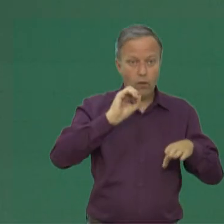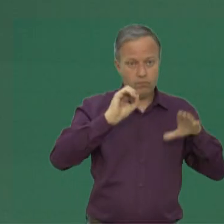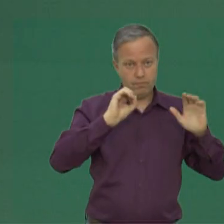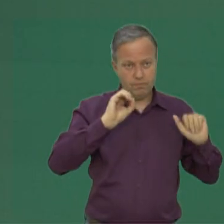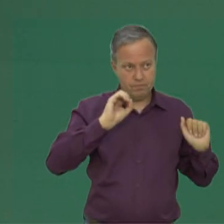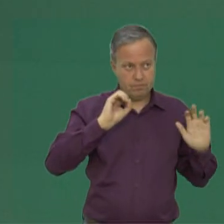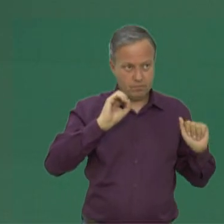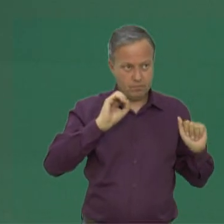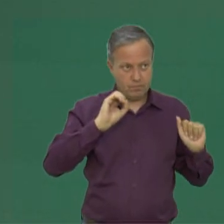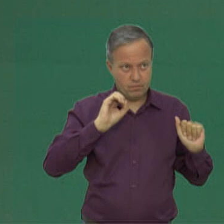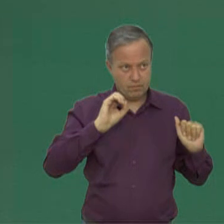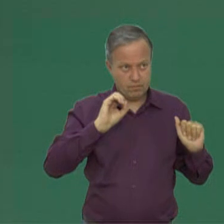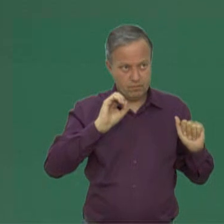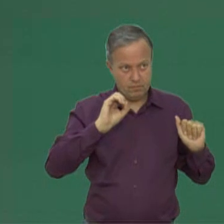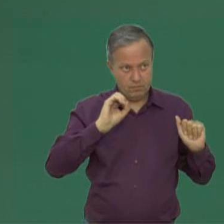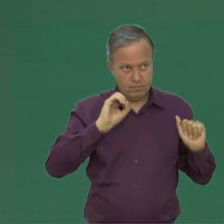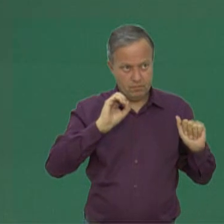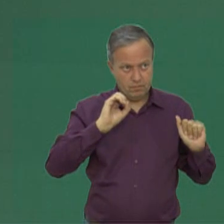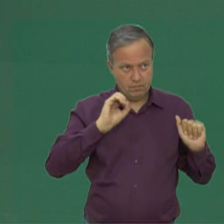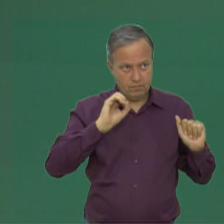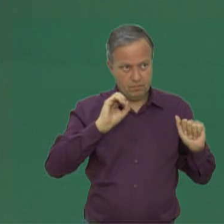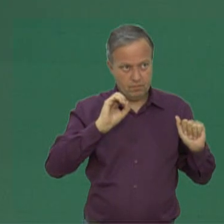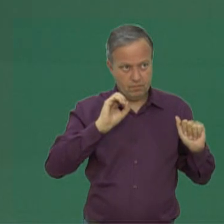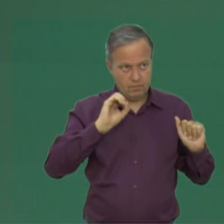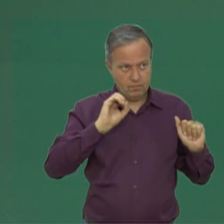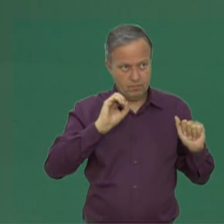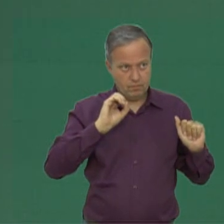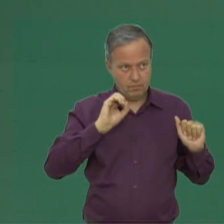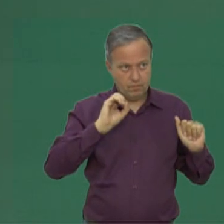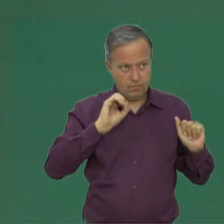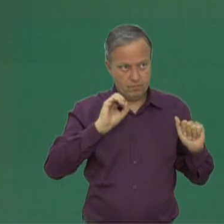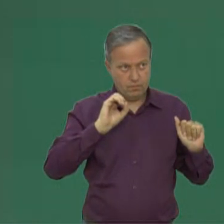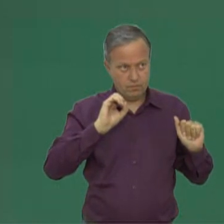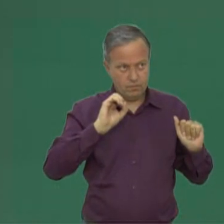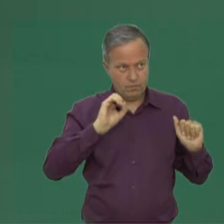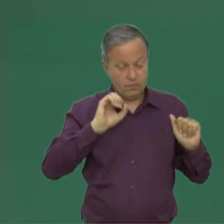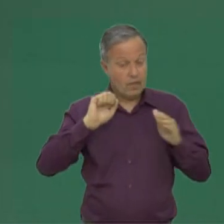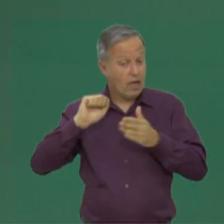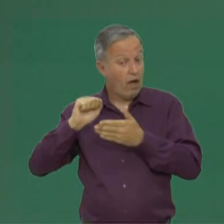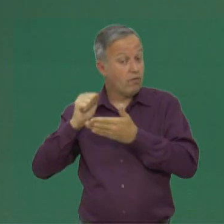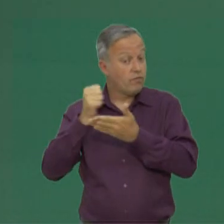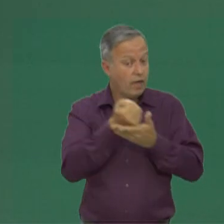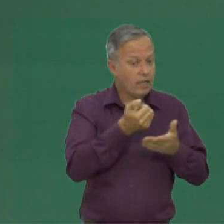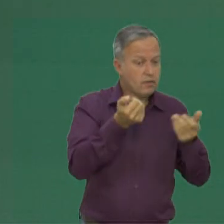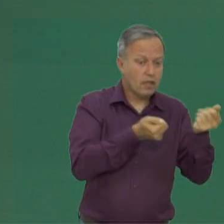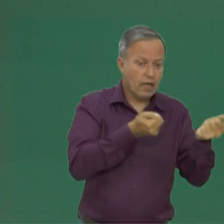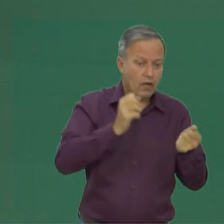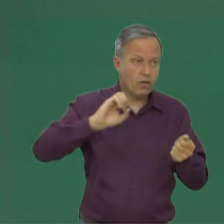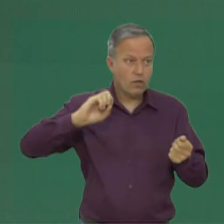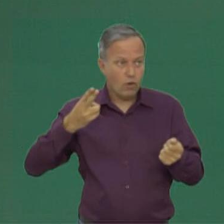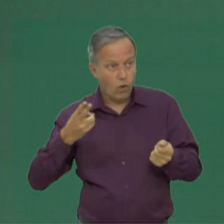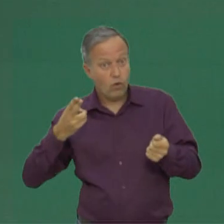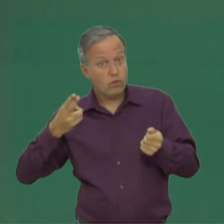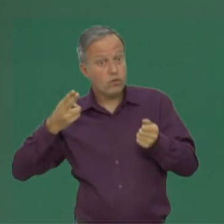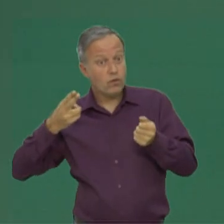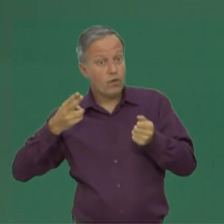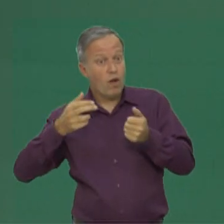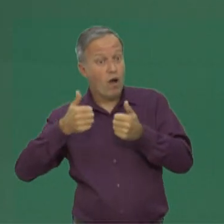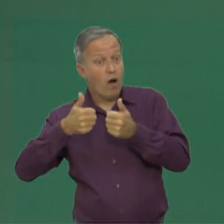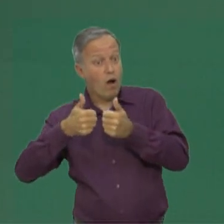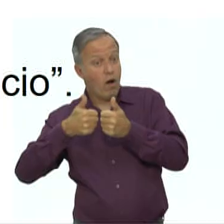coche o en autobús? Vem de carro ou de